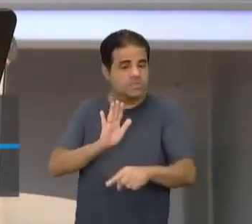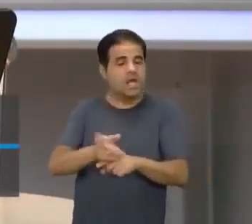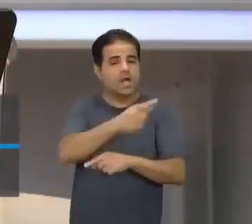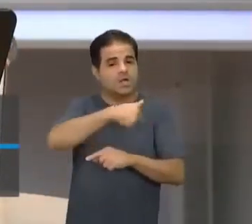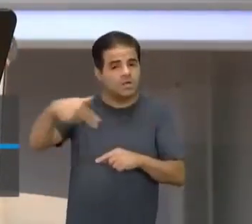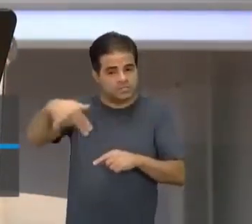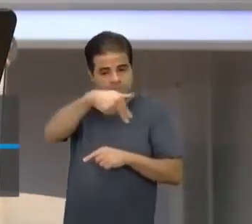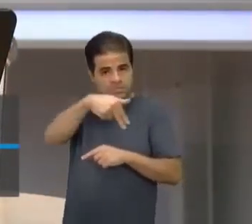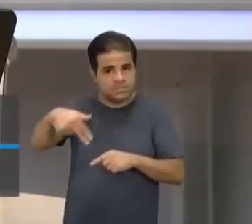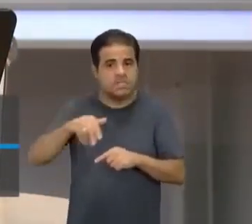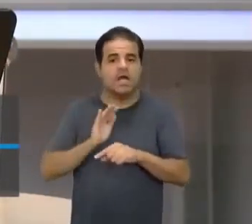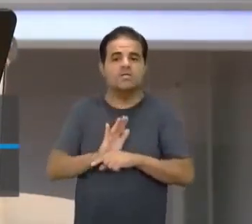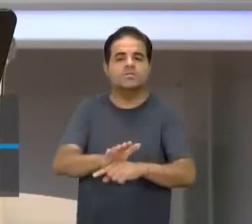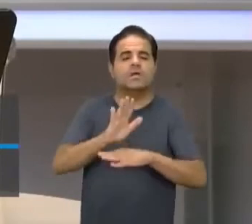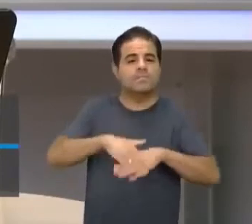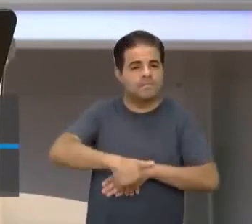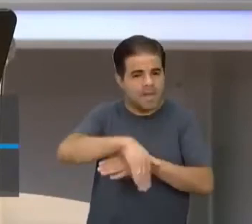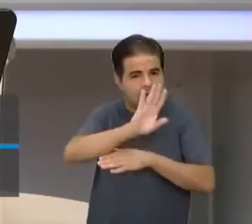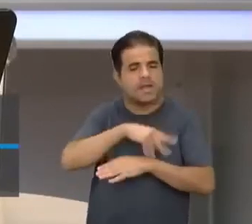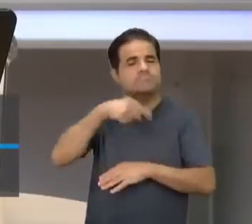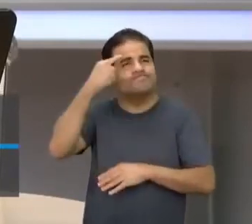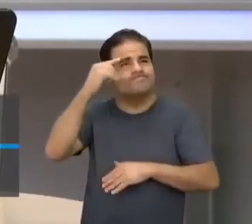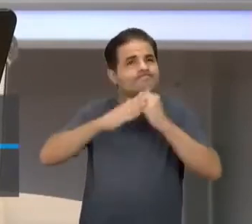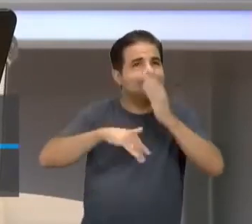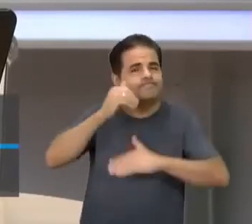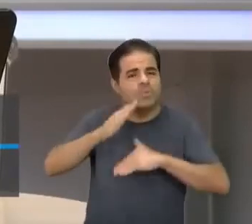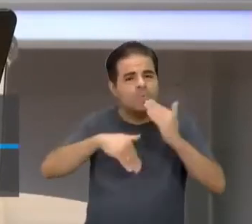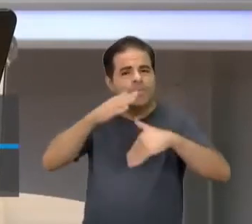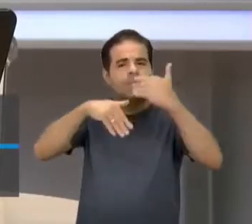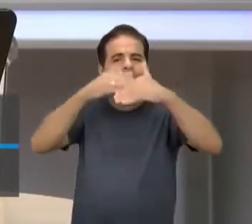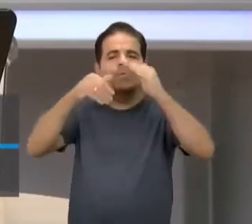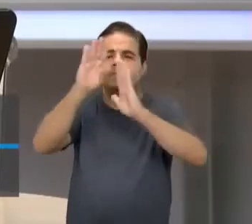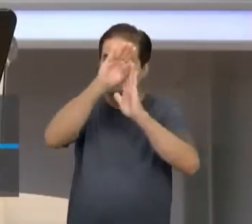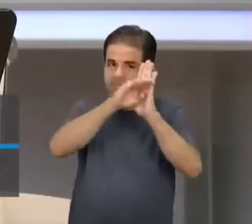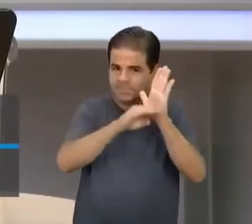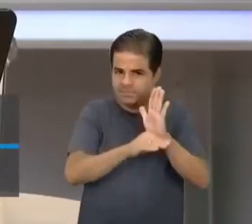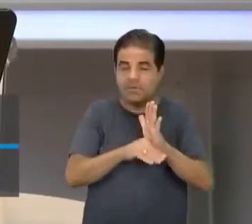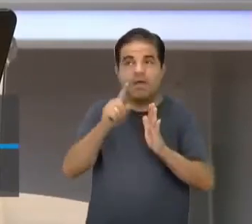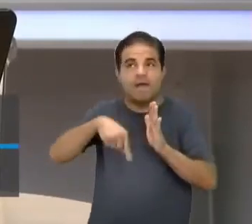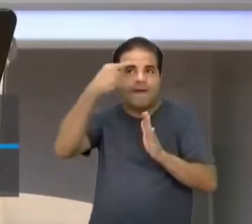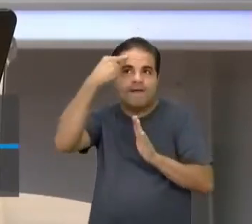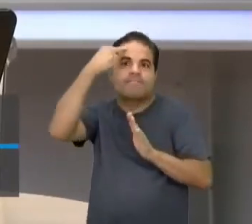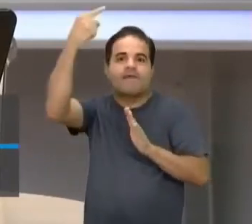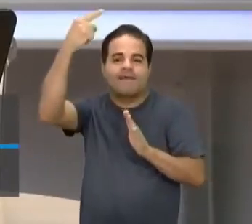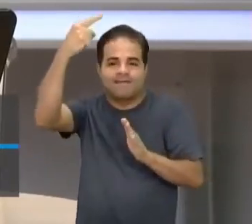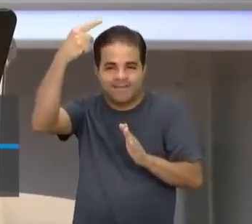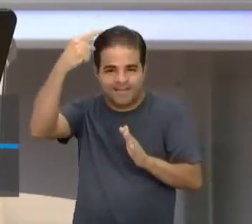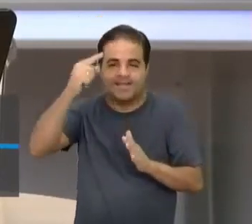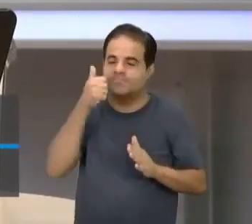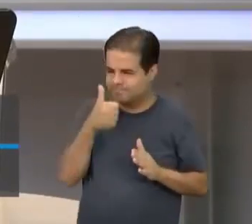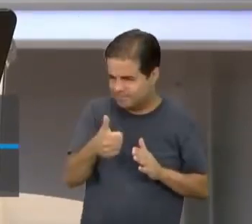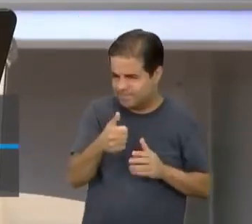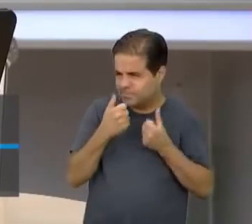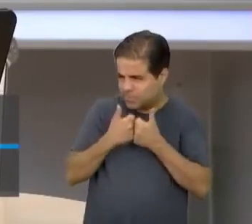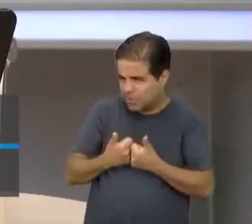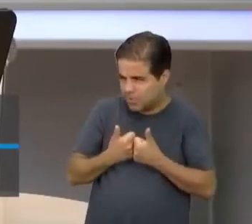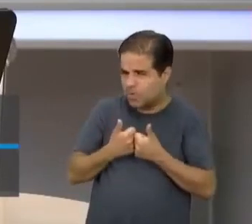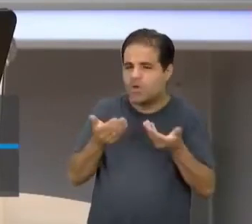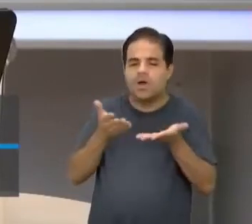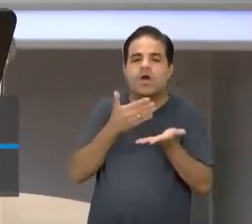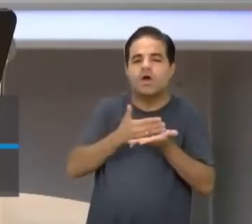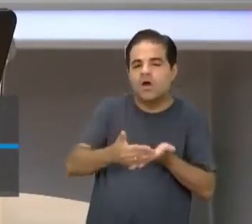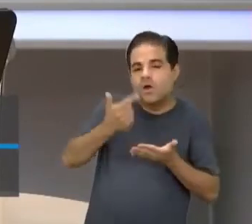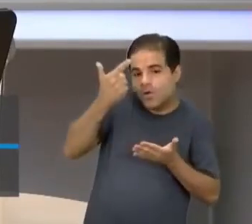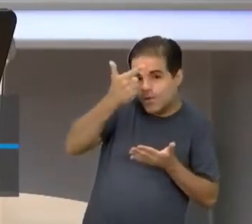a gente a pensar em ações mais concretas para conseguir desenvolver esse princípio, certo? Essa é a ideia, tá bom? Muito bem, então vamos aí